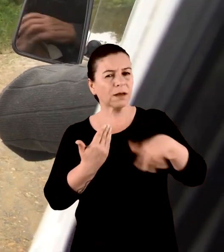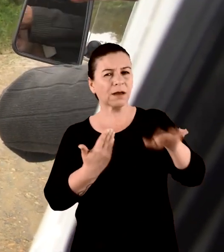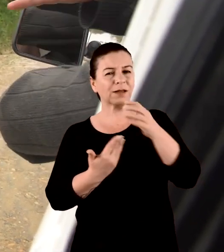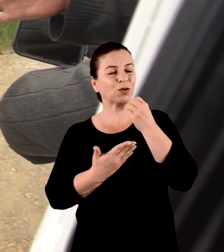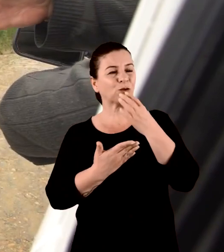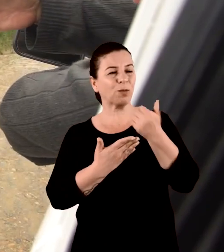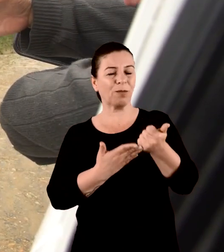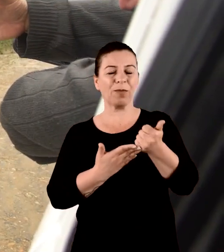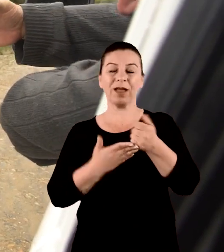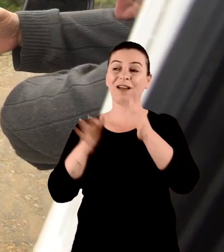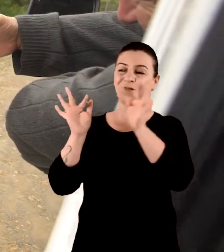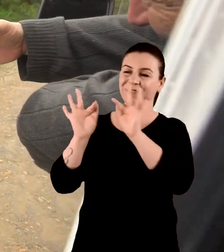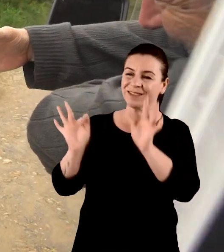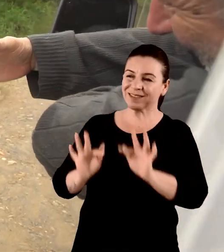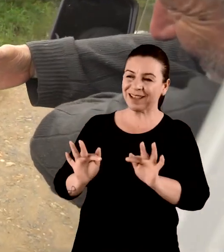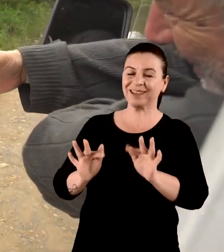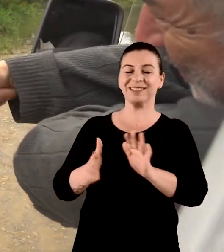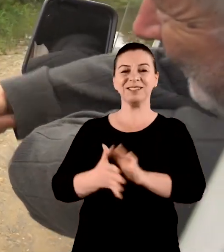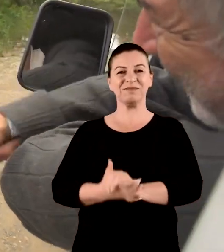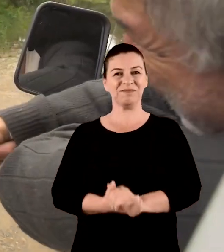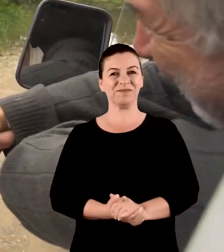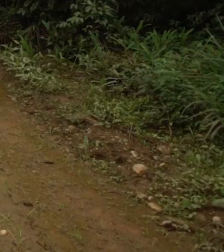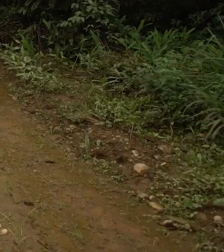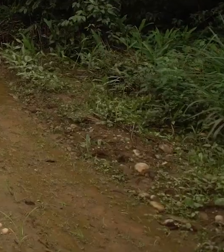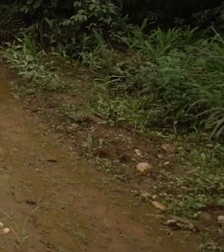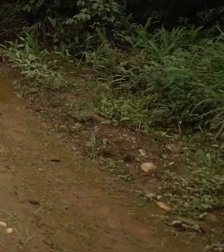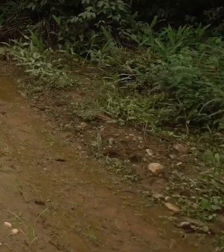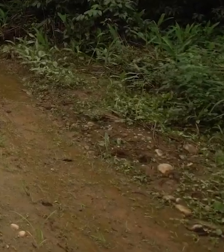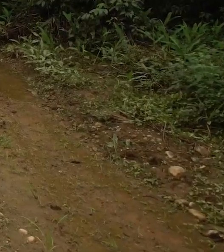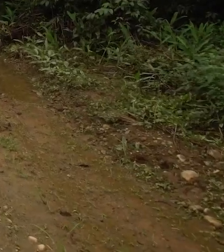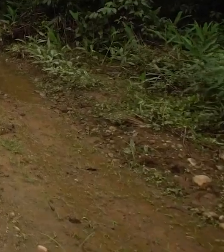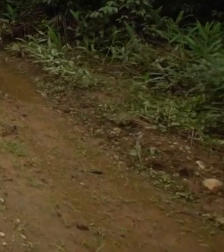obrigada. Tudo bom? Felicidades, você. Tudo bom pro senhor. Tudo bom.